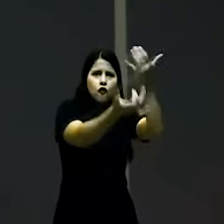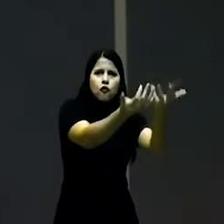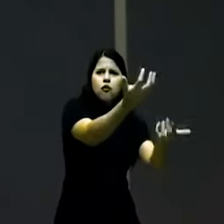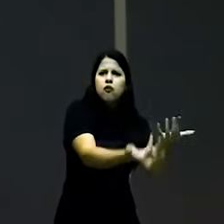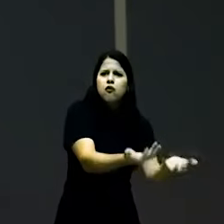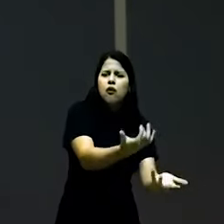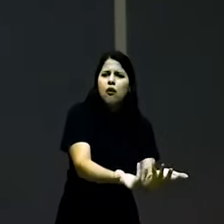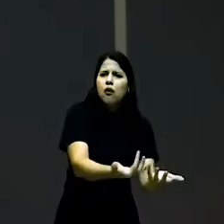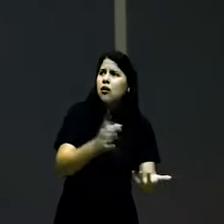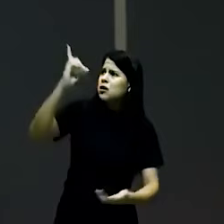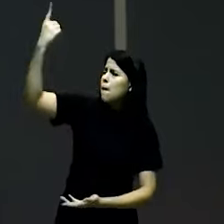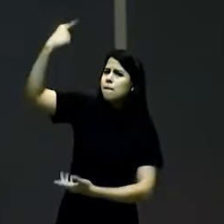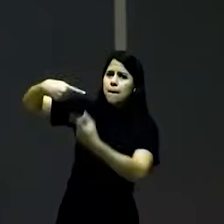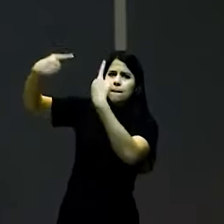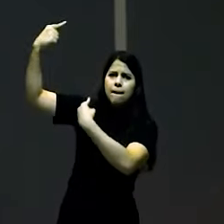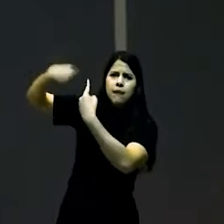que mandou eu fazer isso.